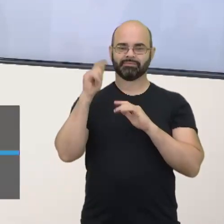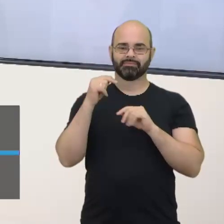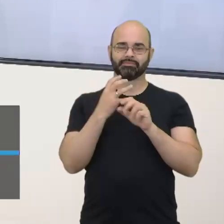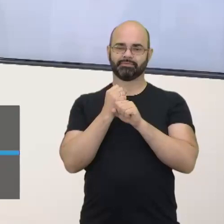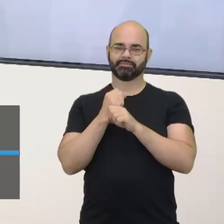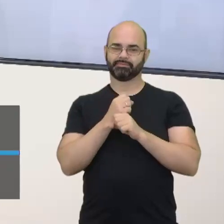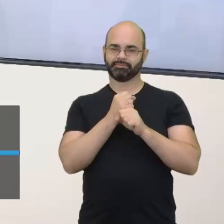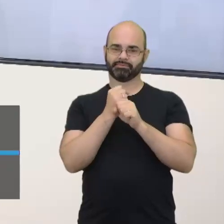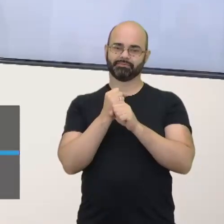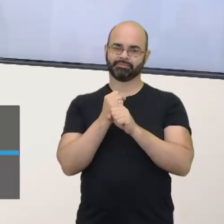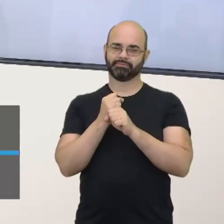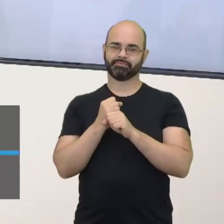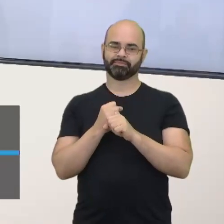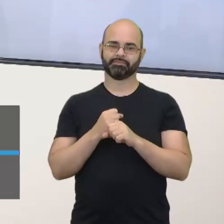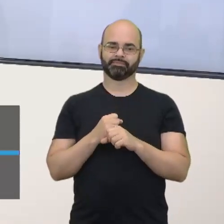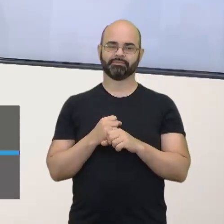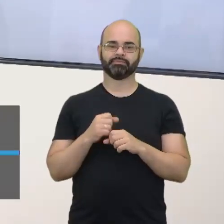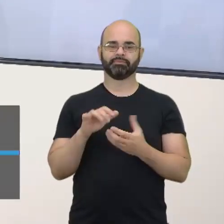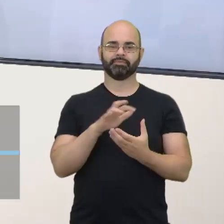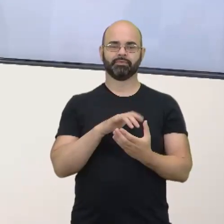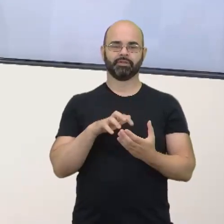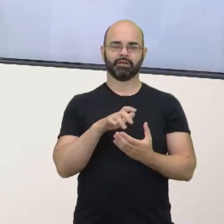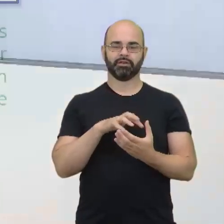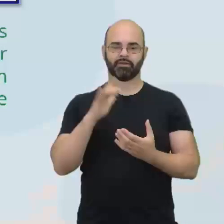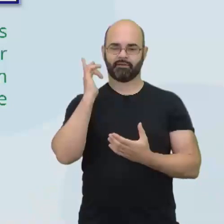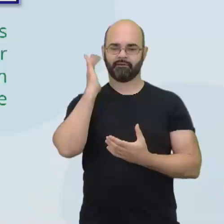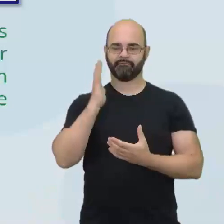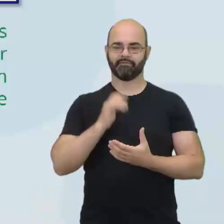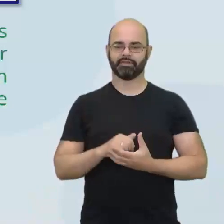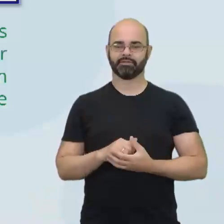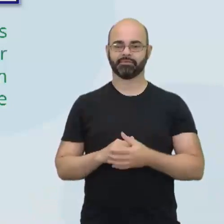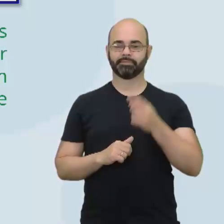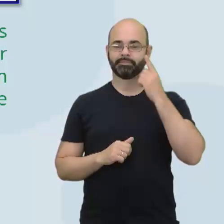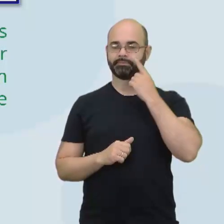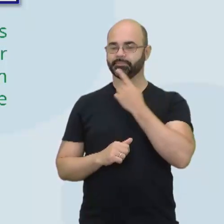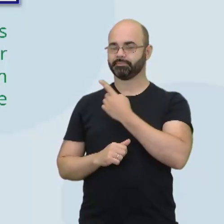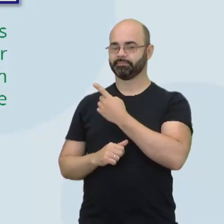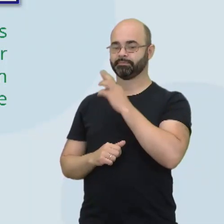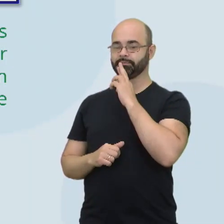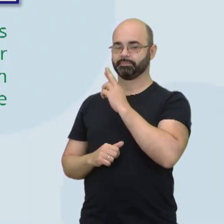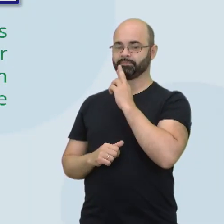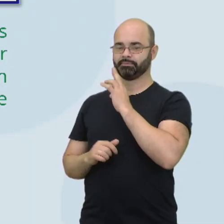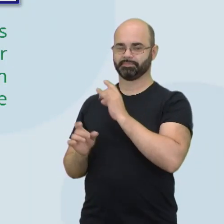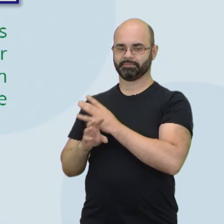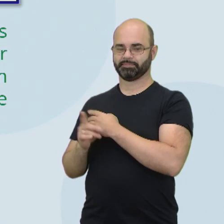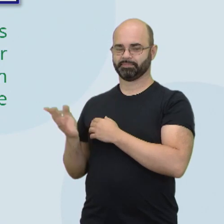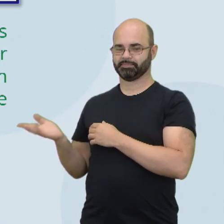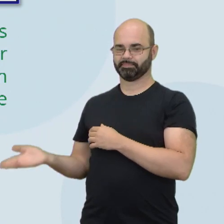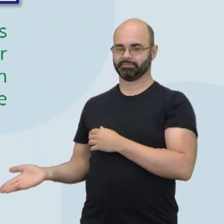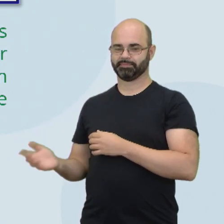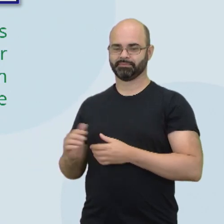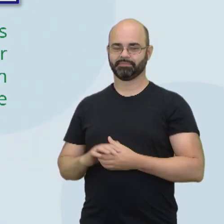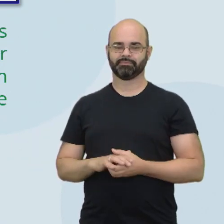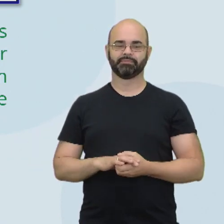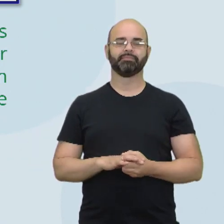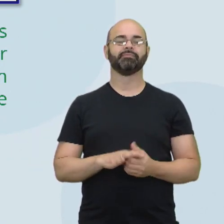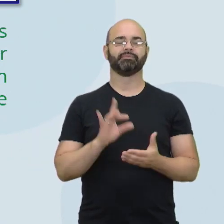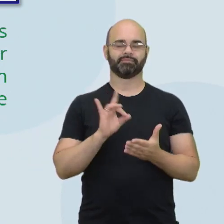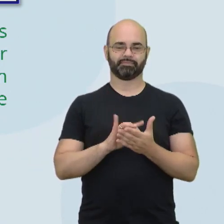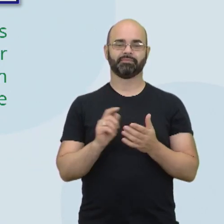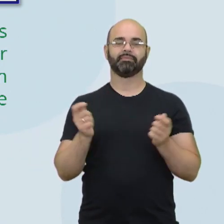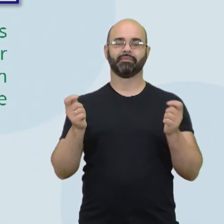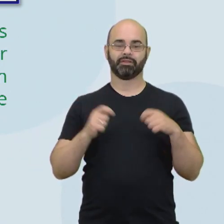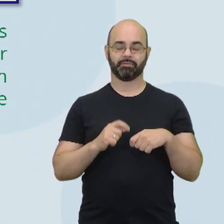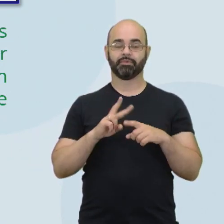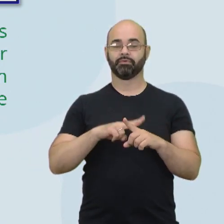né? Seria fácil usando a calculadora. Então, olha aqui na nossa telinha, tá aí, eu subi a resposta para vocês. De fato, quando você aumenta a